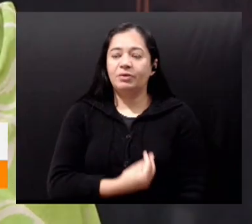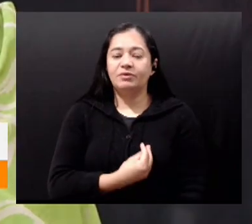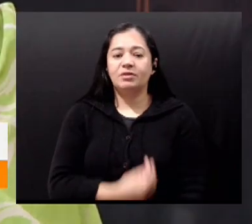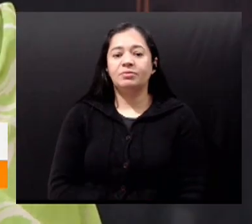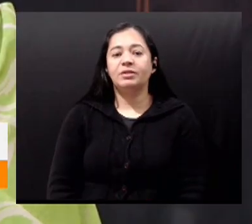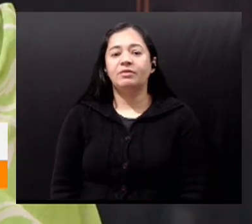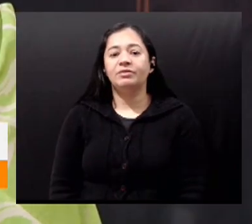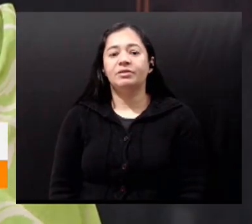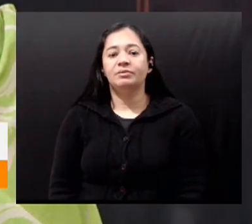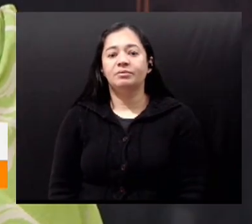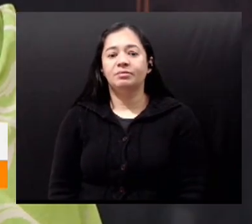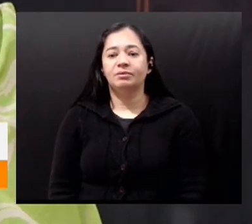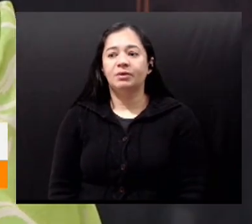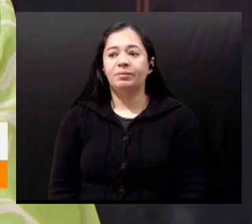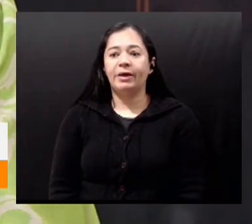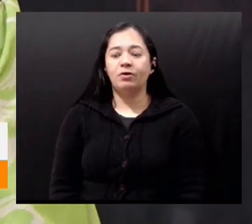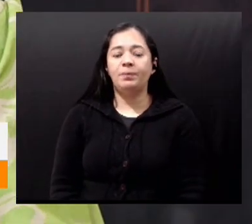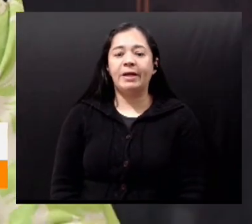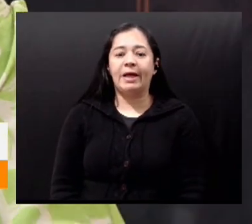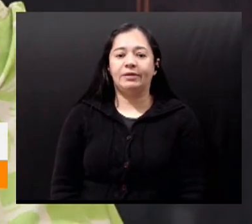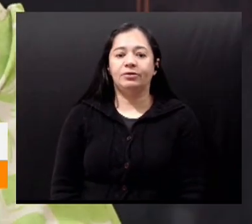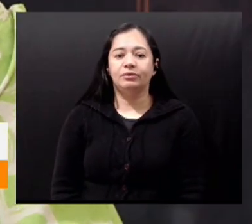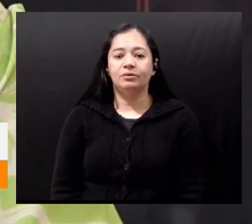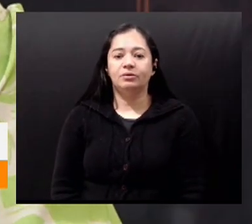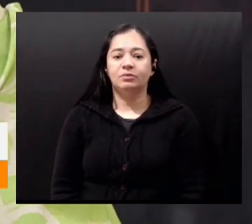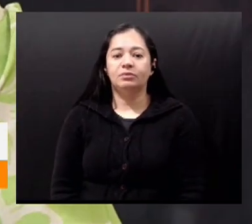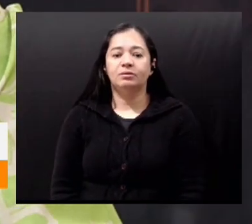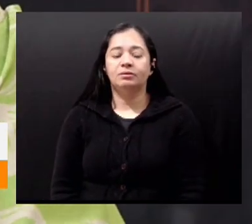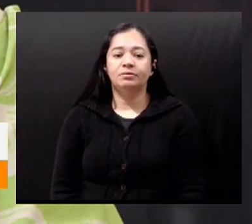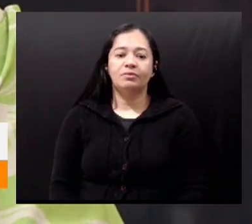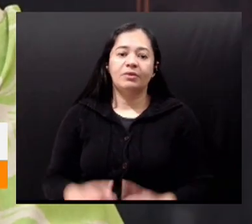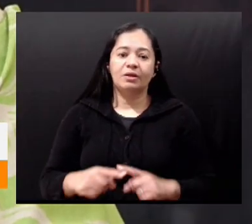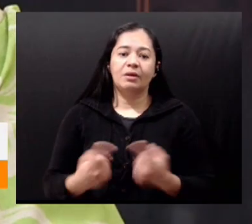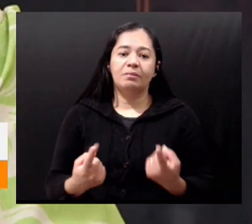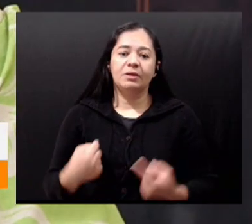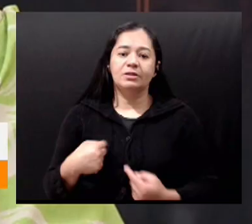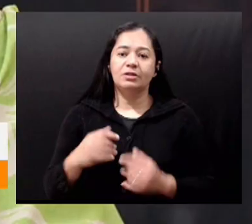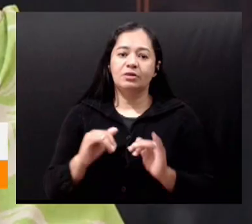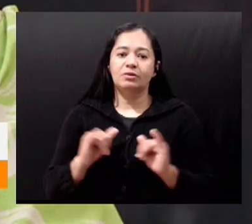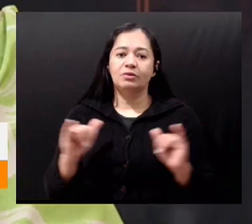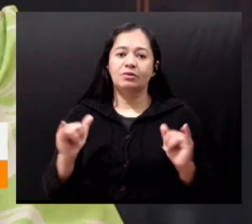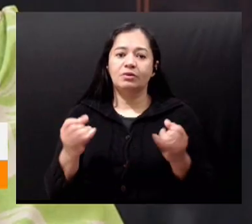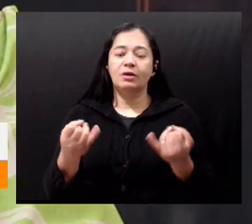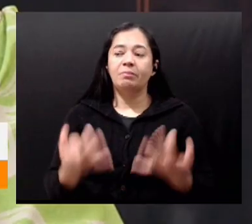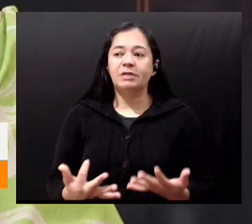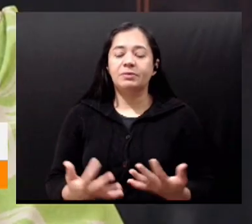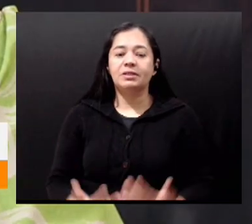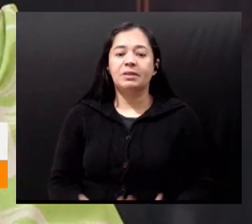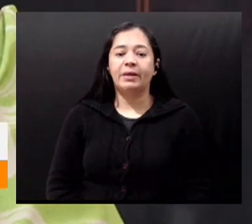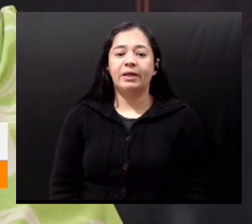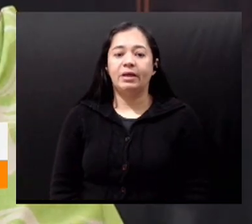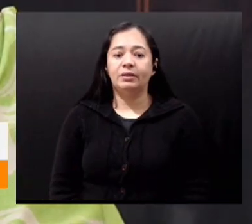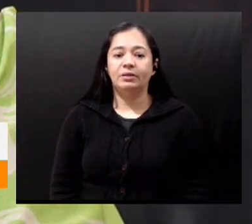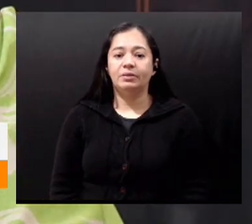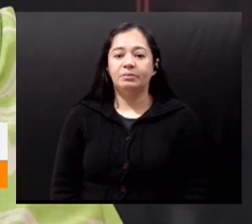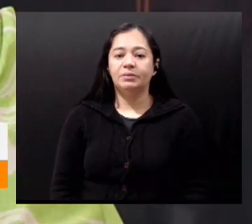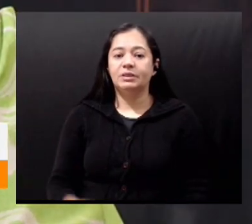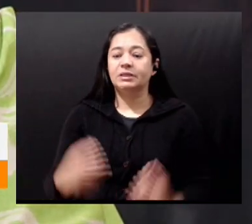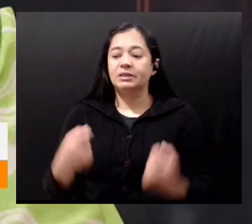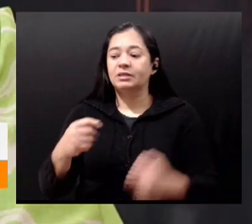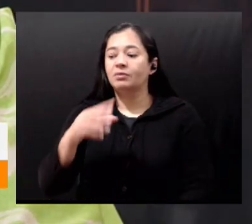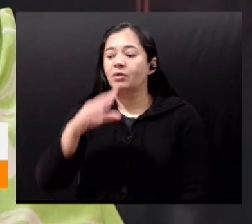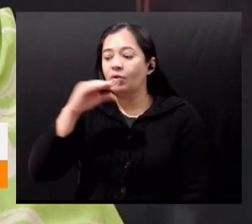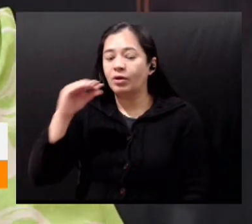acredito que é ainda. Uhum. Mas eu diria assim, que nós precisamos cuidar dos nossos adolescentes